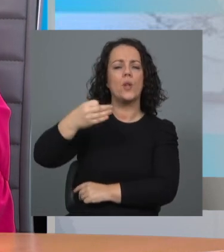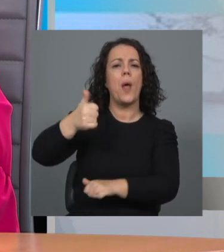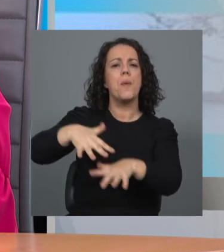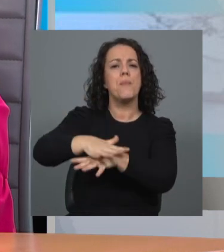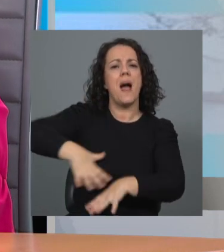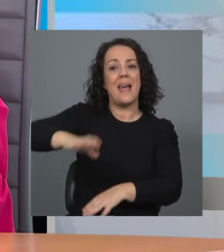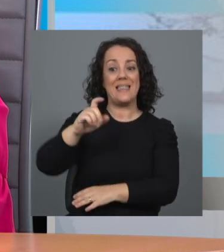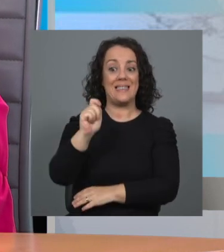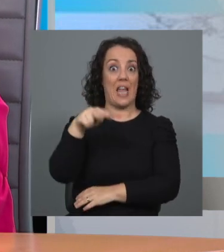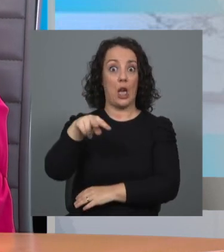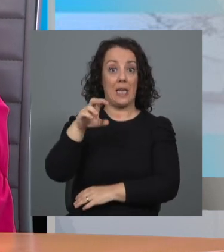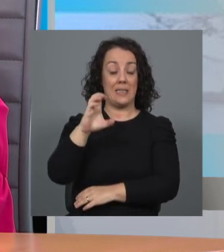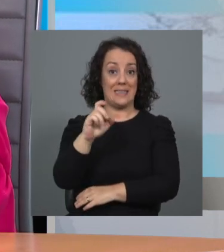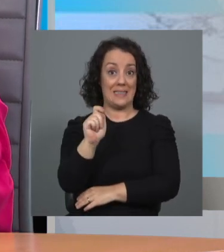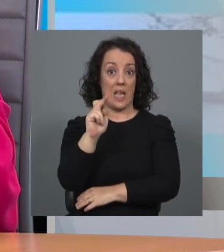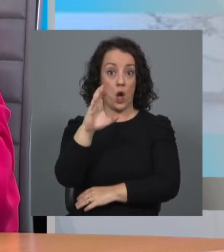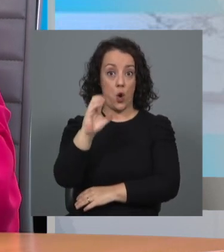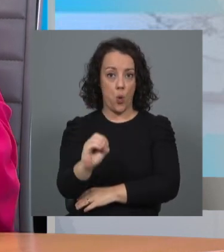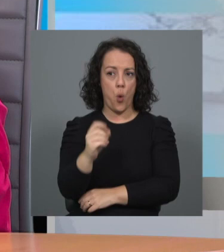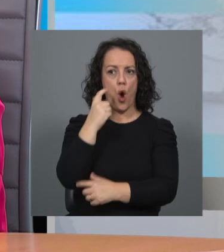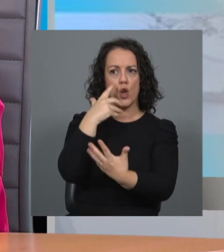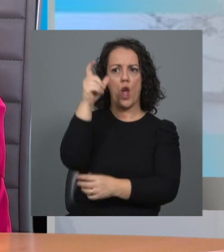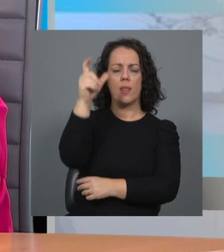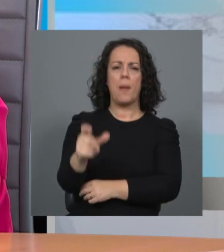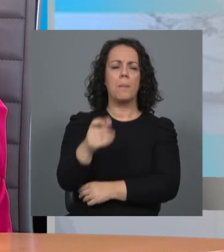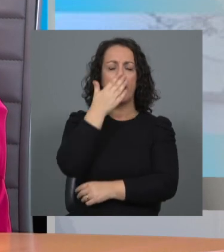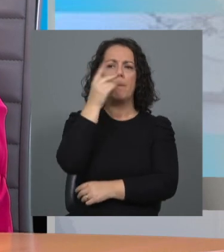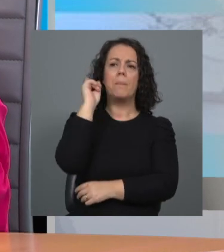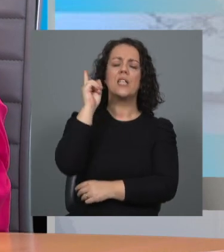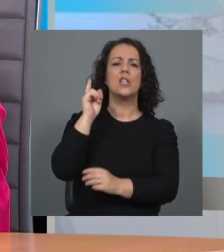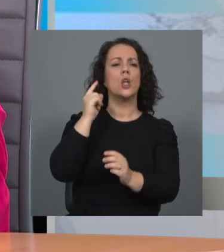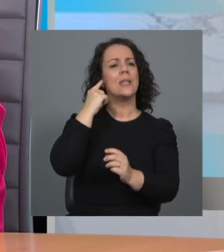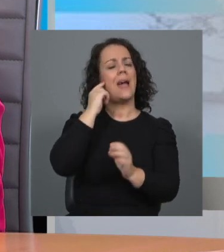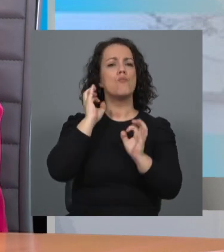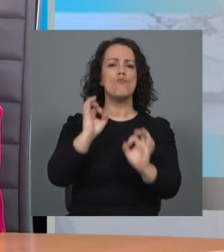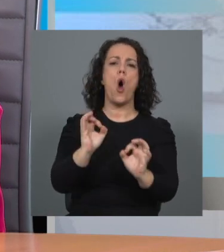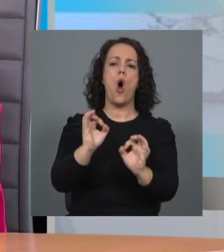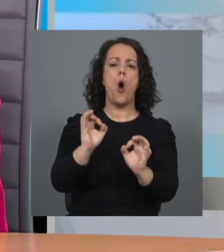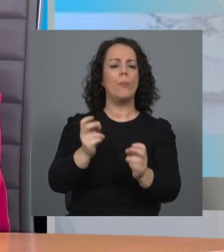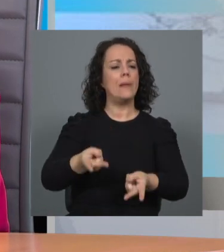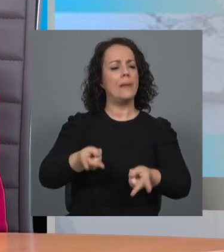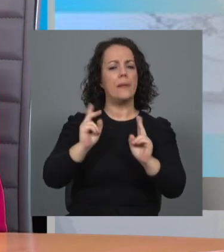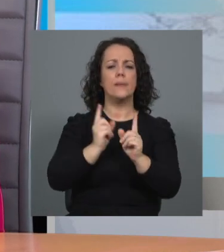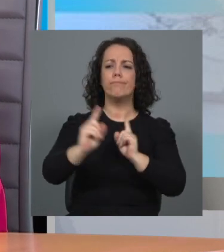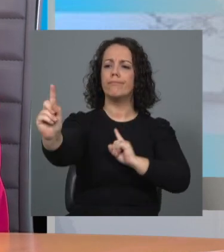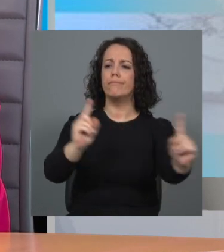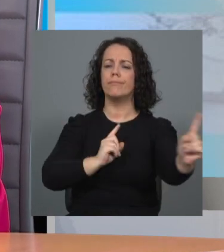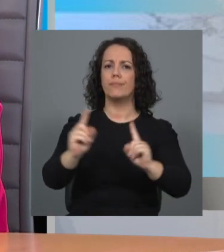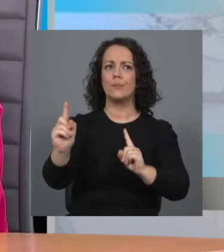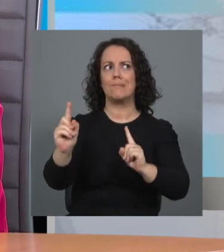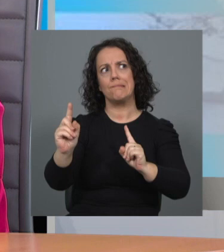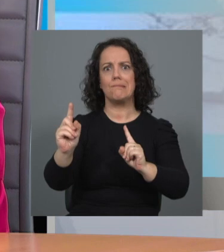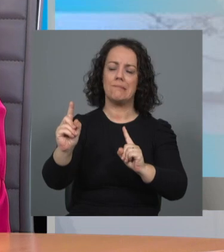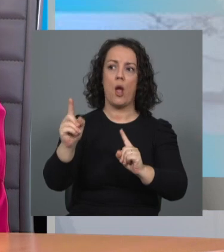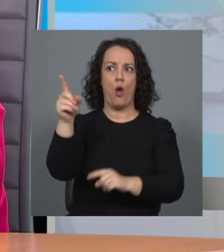de um Presidente já desconfinado, e isso, por muito que o Presidente aconselhe